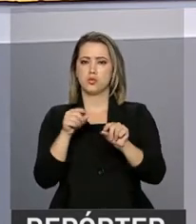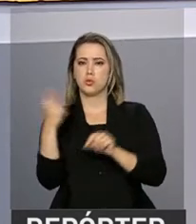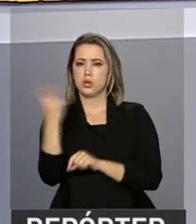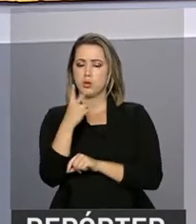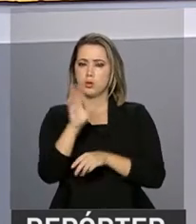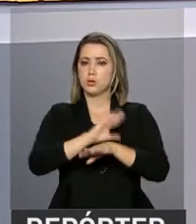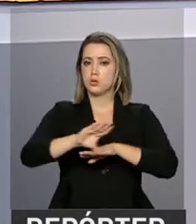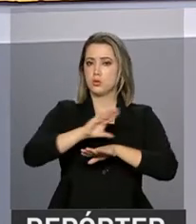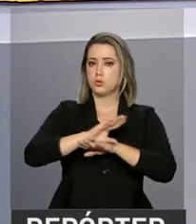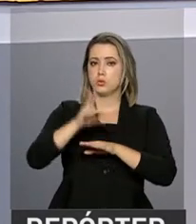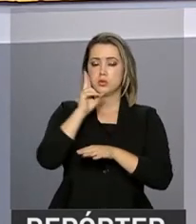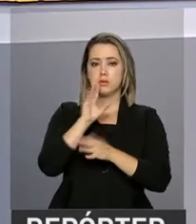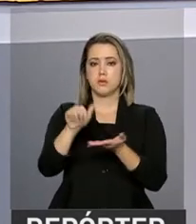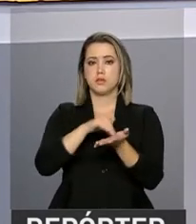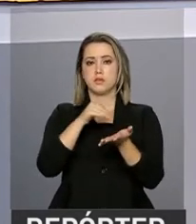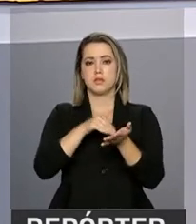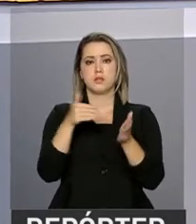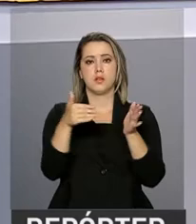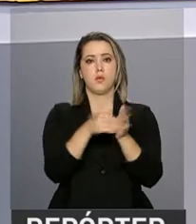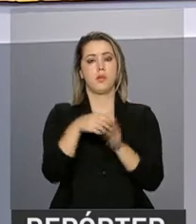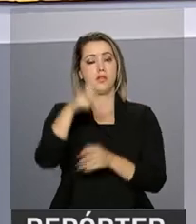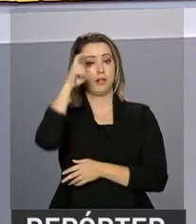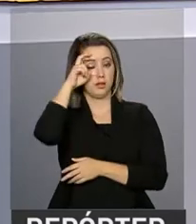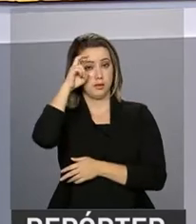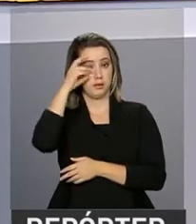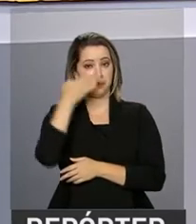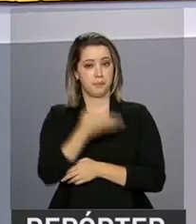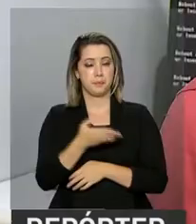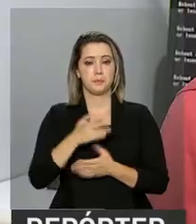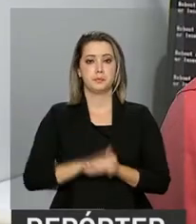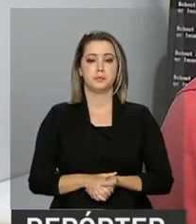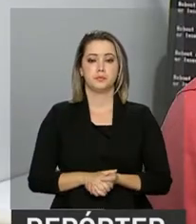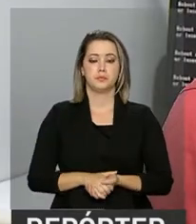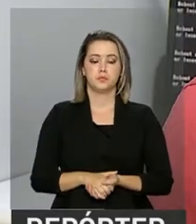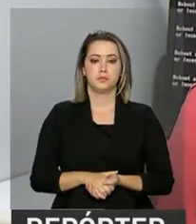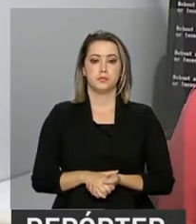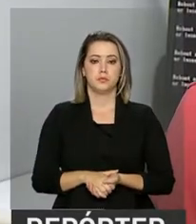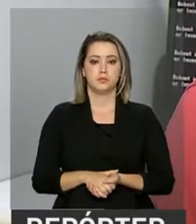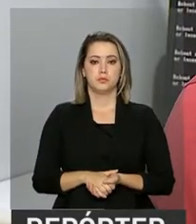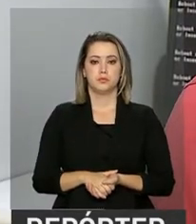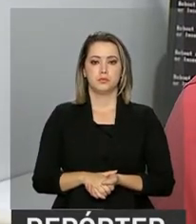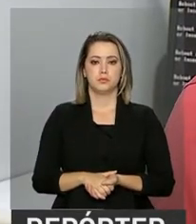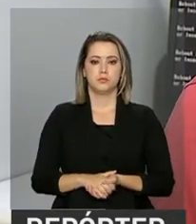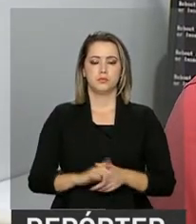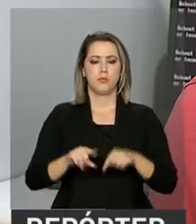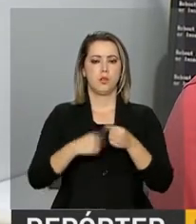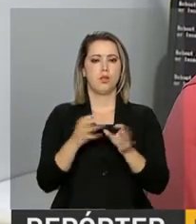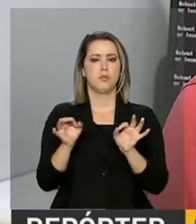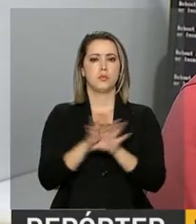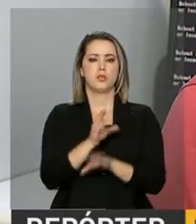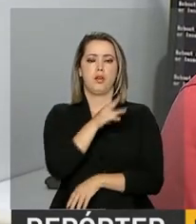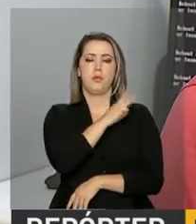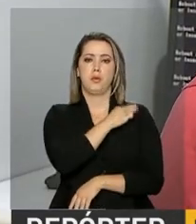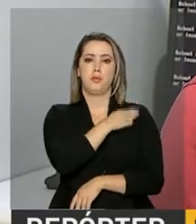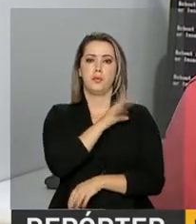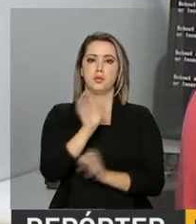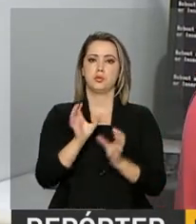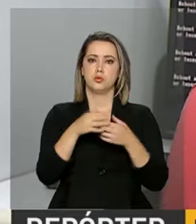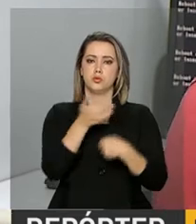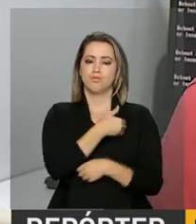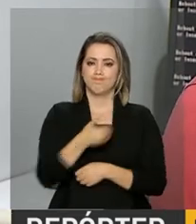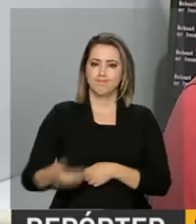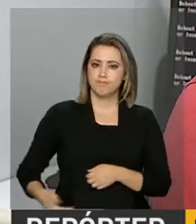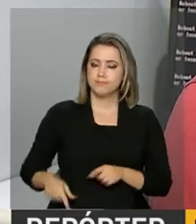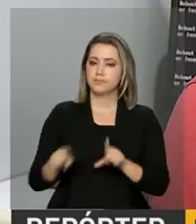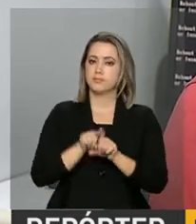cursos e as inscrições vão até a próxima quinta feira depois de concluir o ensino médio na rede pública de